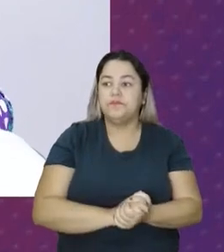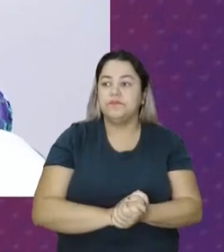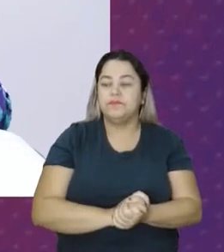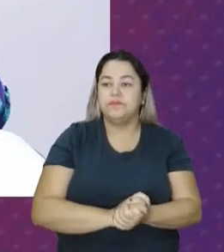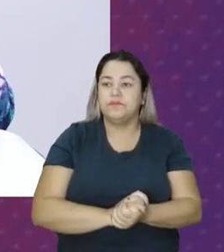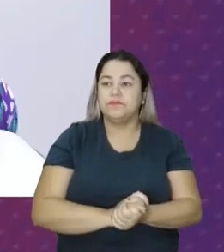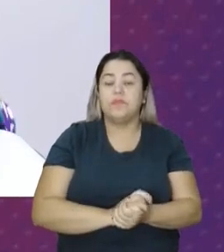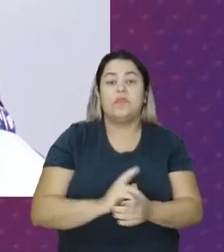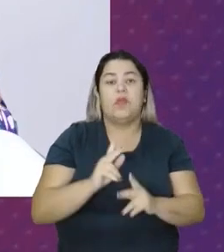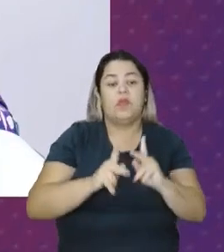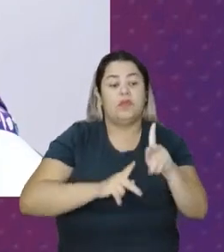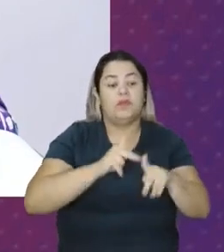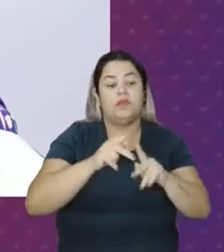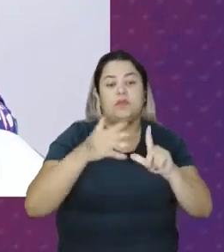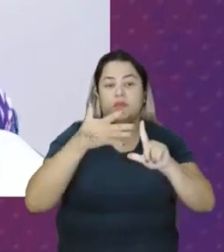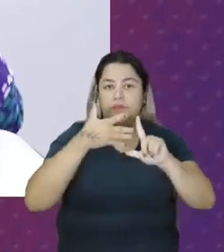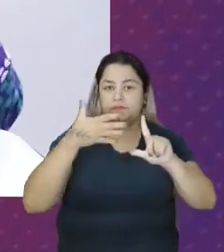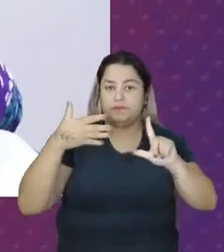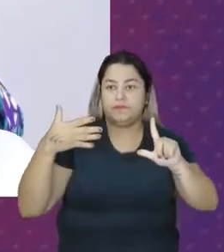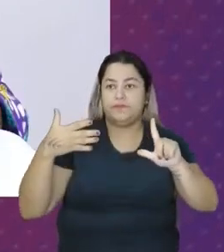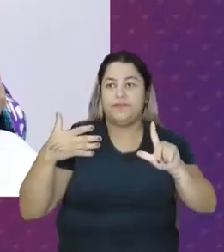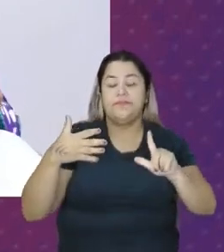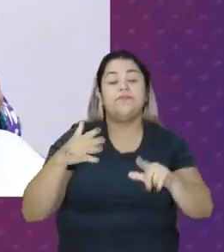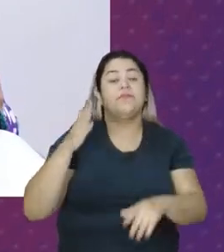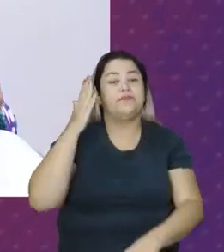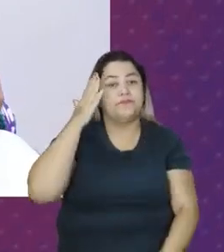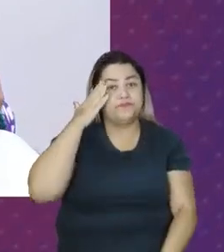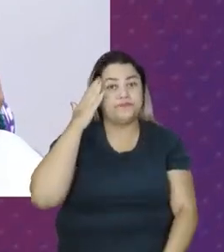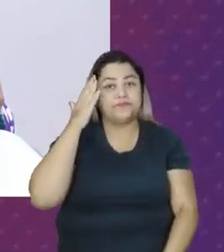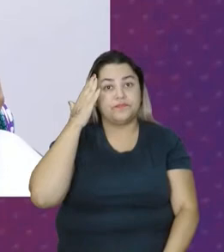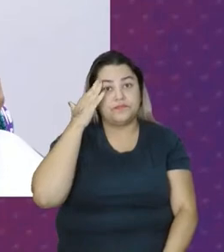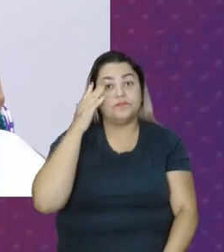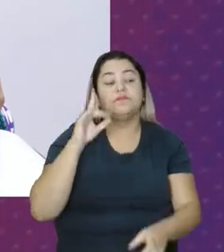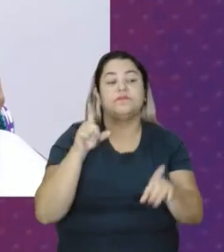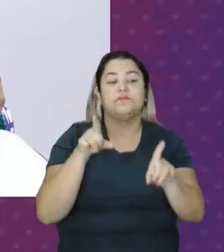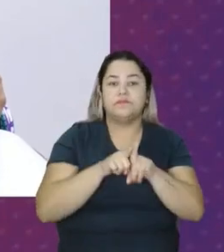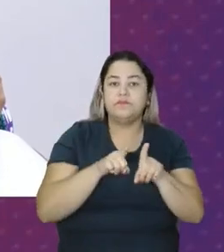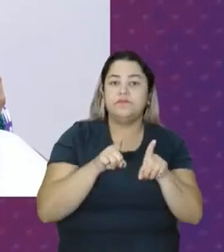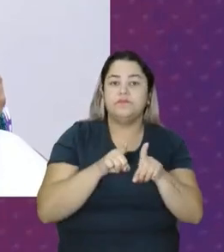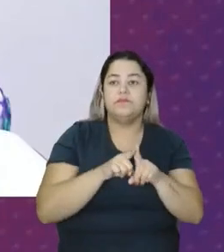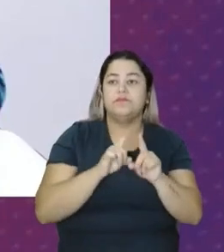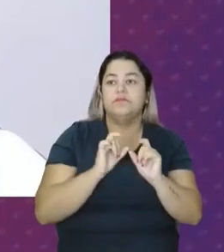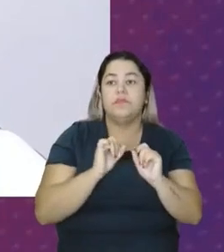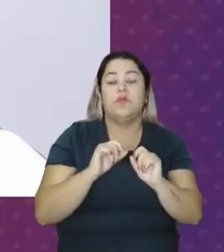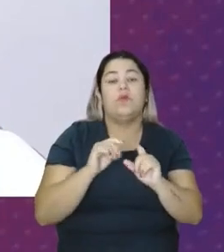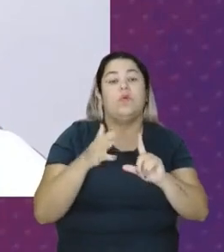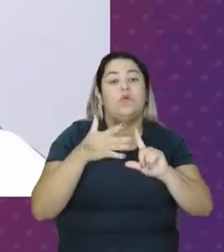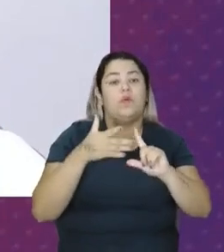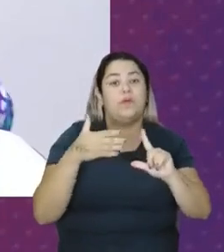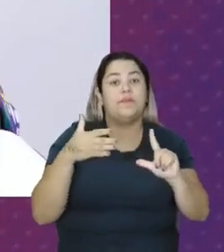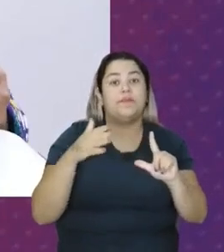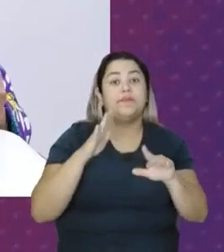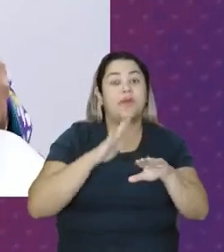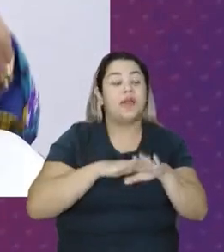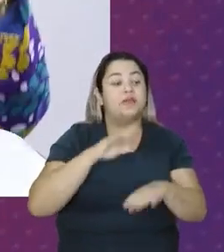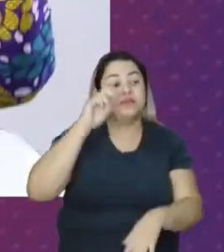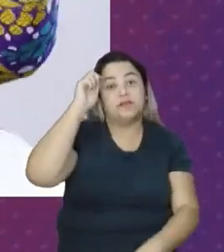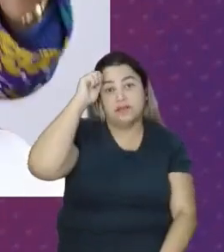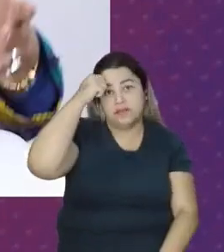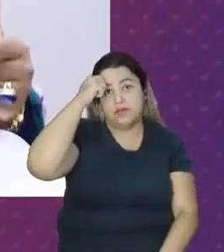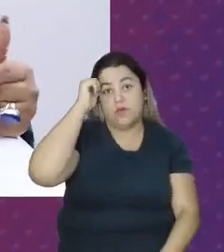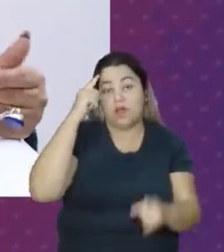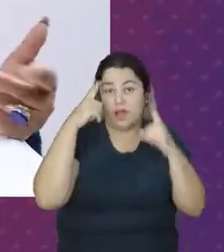E a população LGBTIQ+, mas a gente sabe que se for um LGBTIQ+ negro,